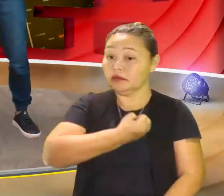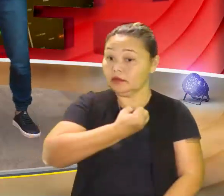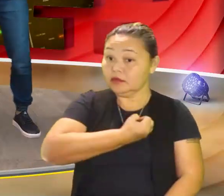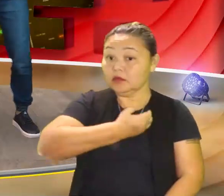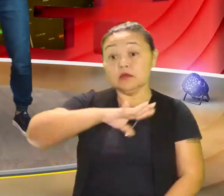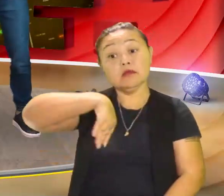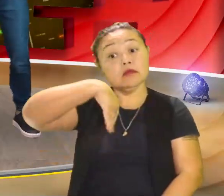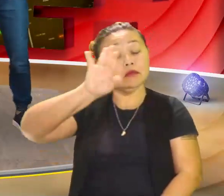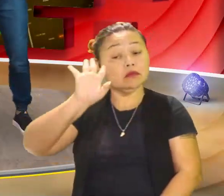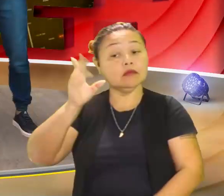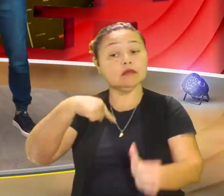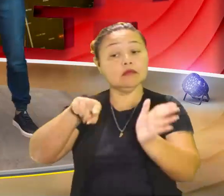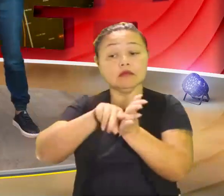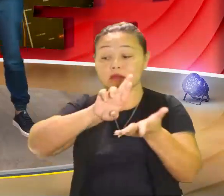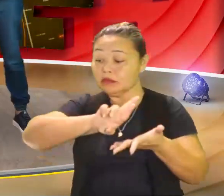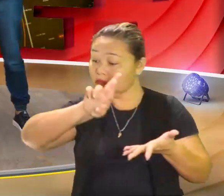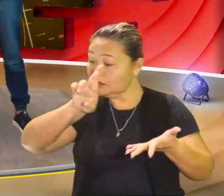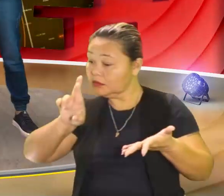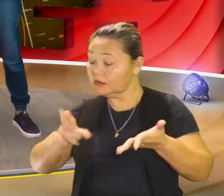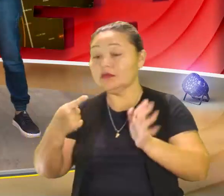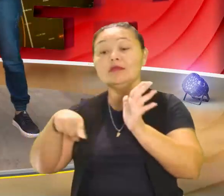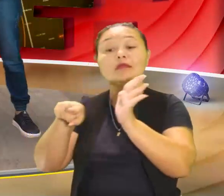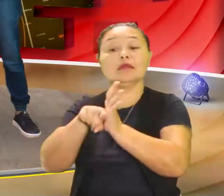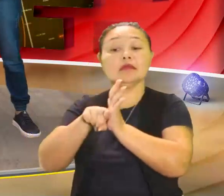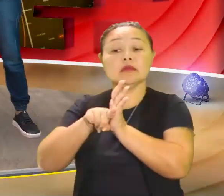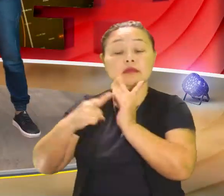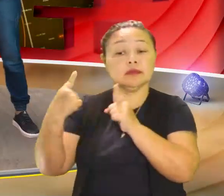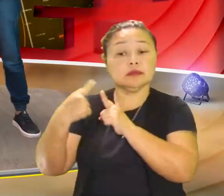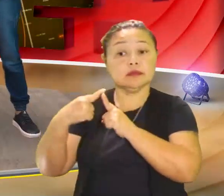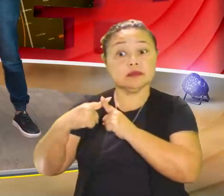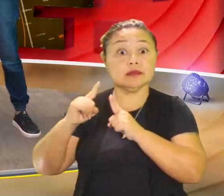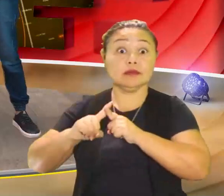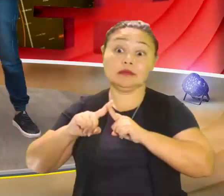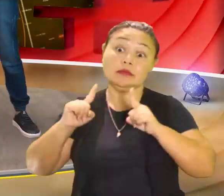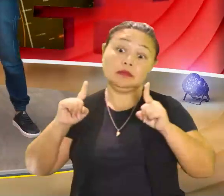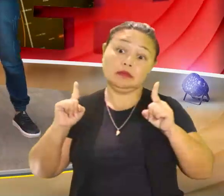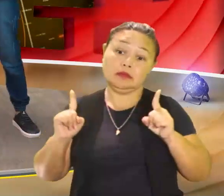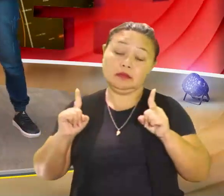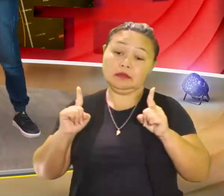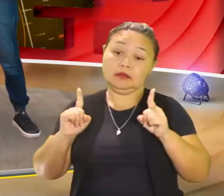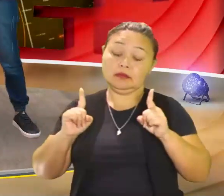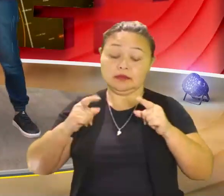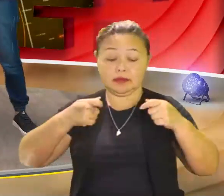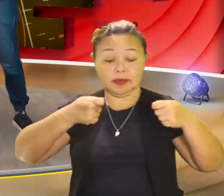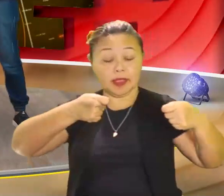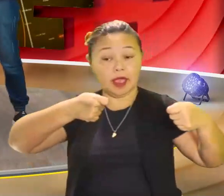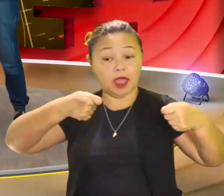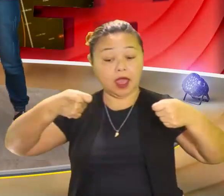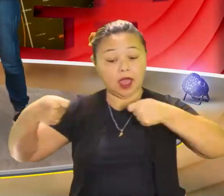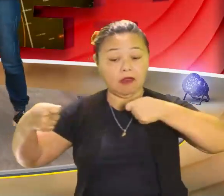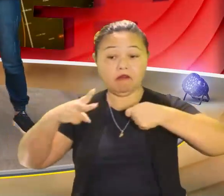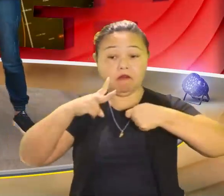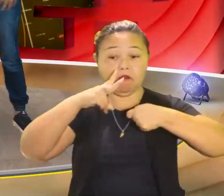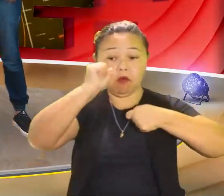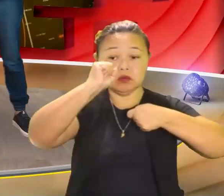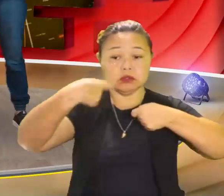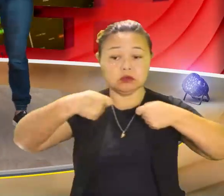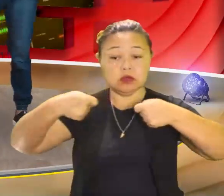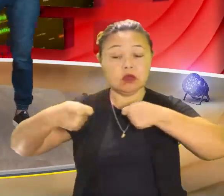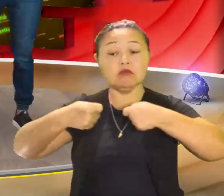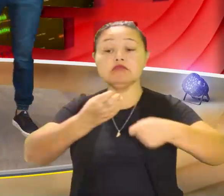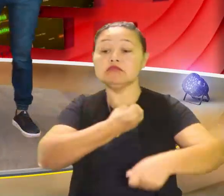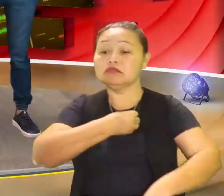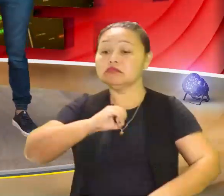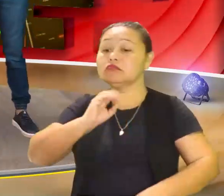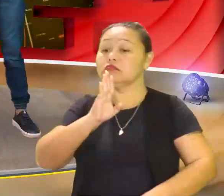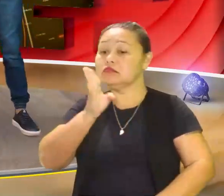maior é negativo, o resultado vai ser negativo. Porque... Mas a força vai ser em valor absoluto.